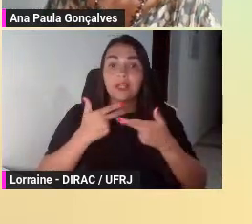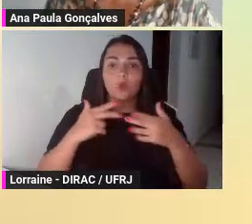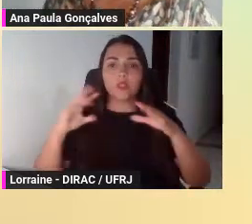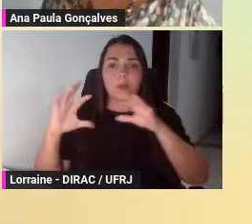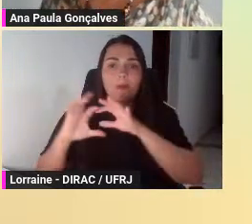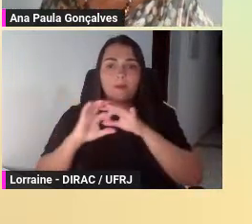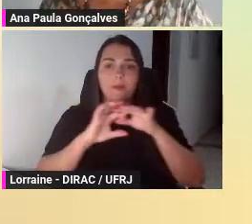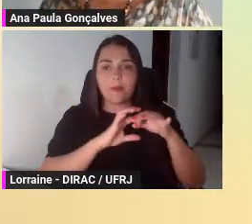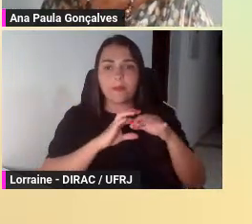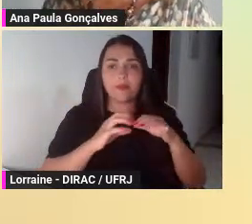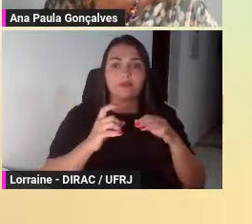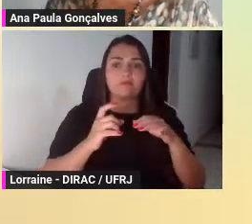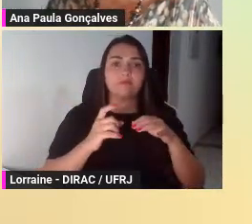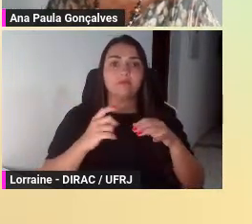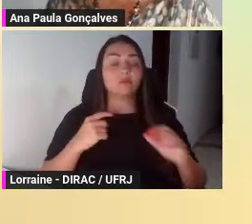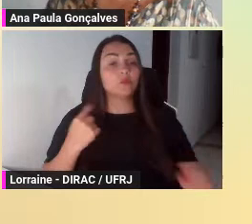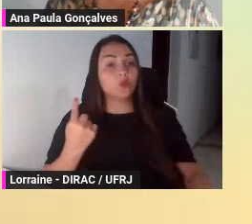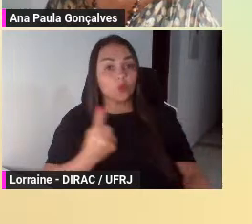né?